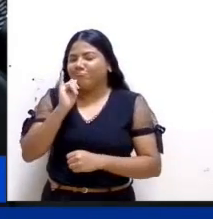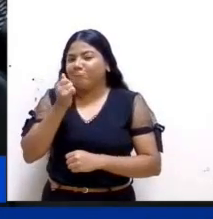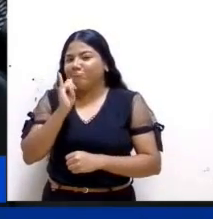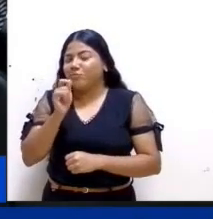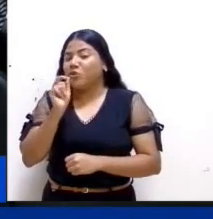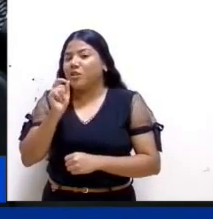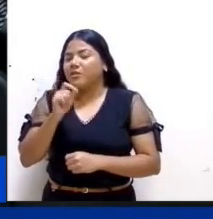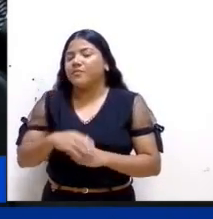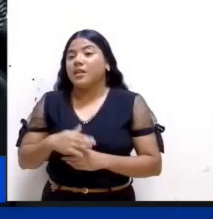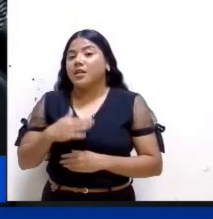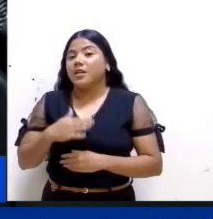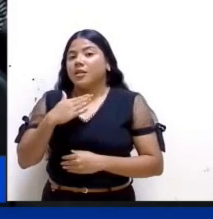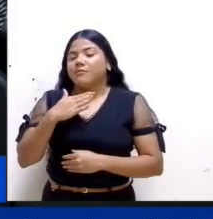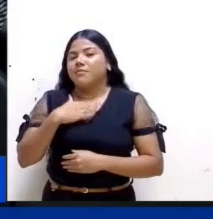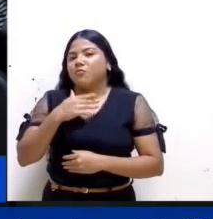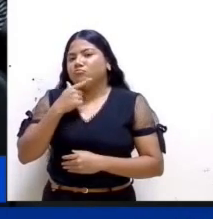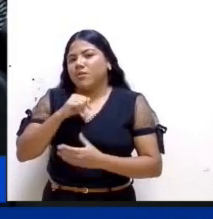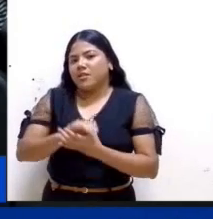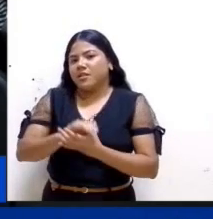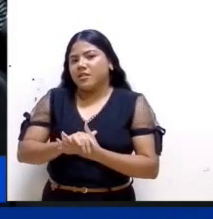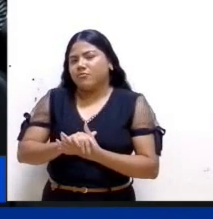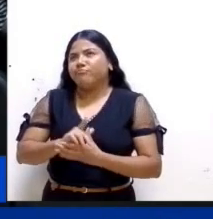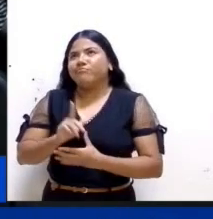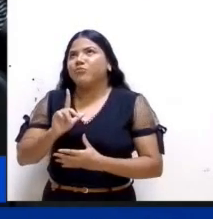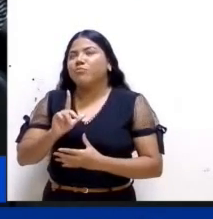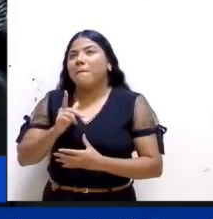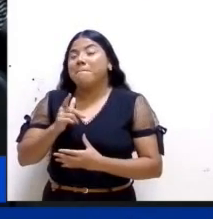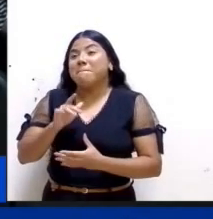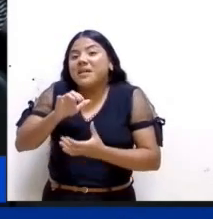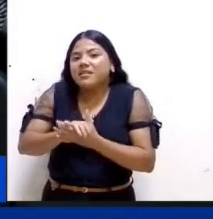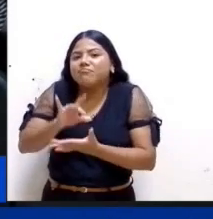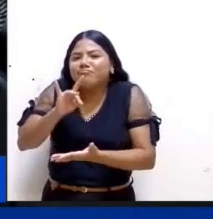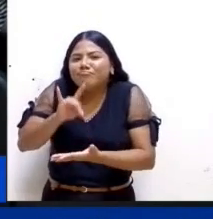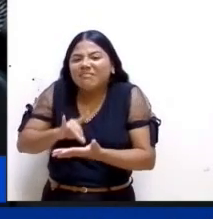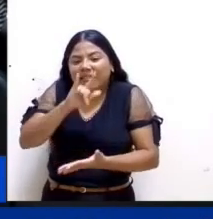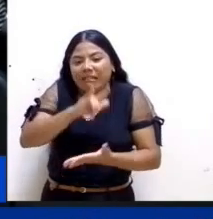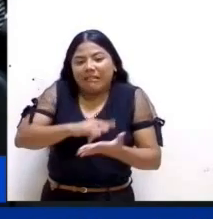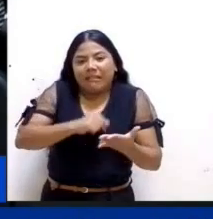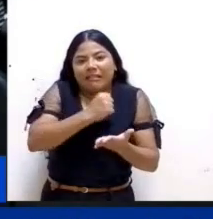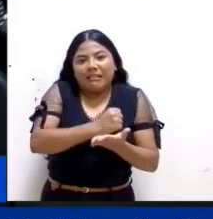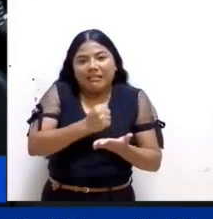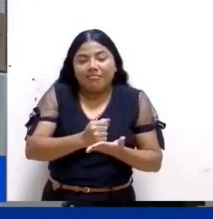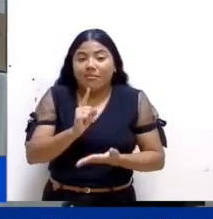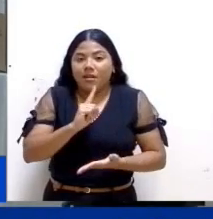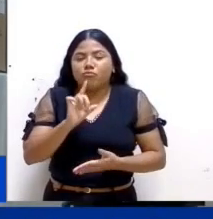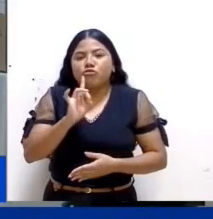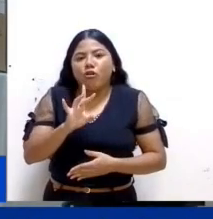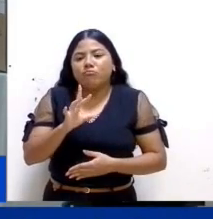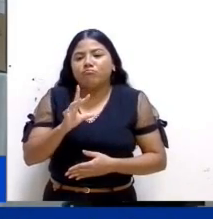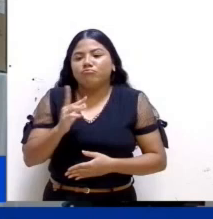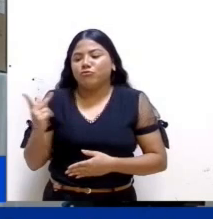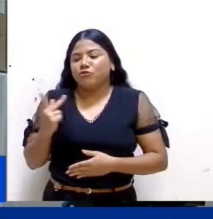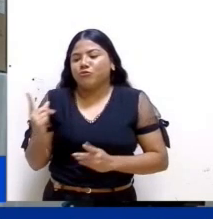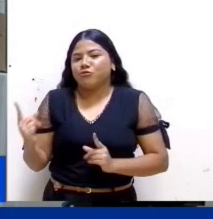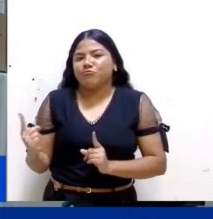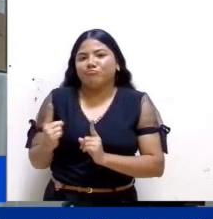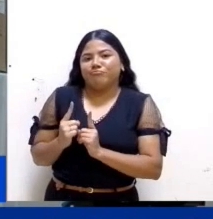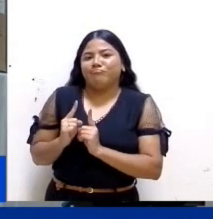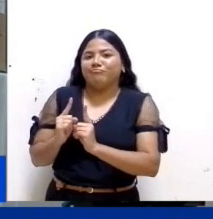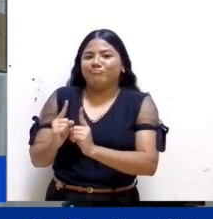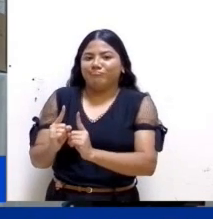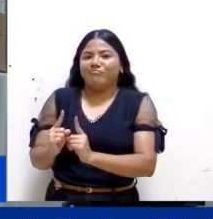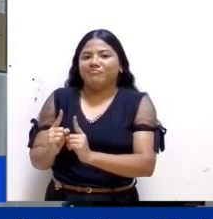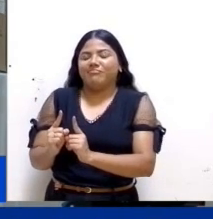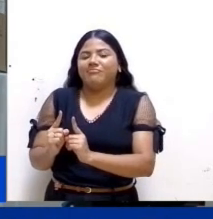ele é meu companheiro. Nós temos uma união estável. Beijo, amor. Ele não tá assistindo.